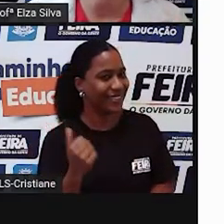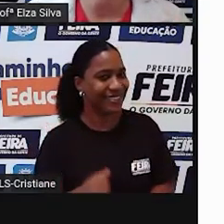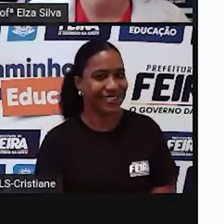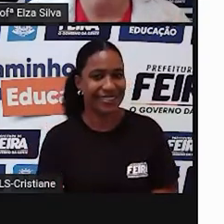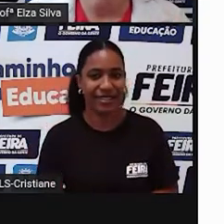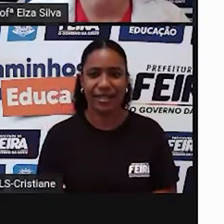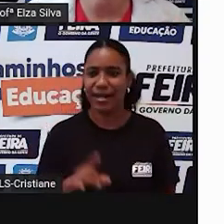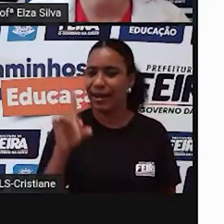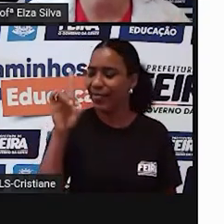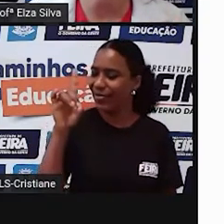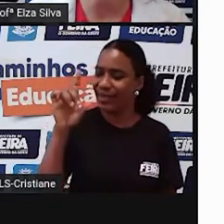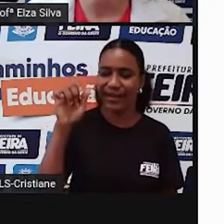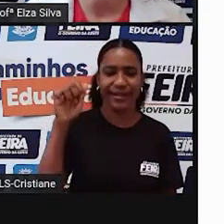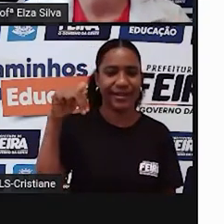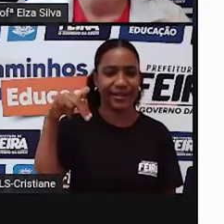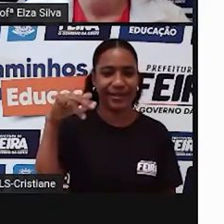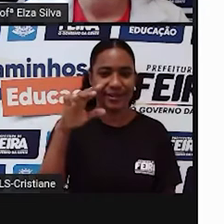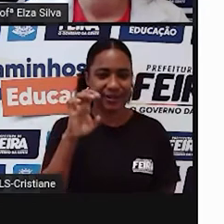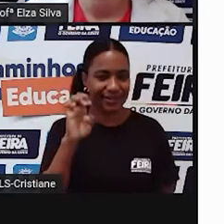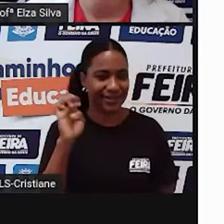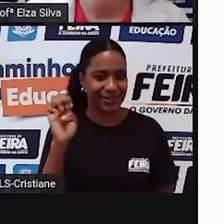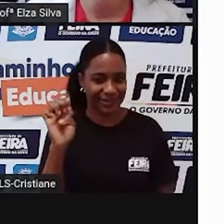Dance. Dance